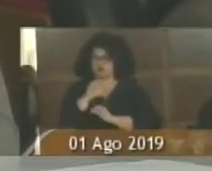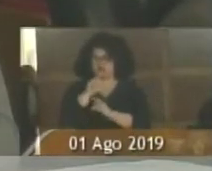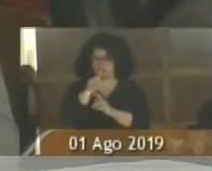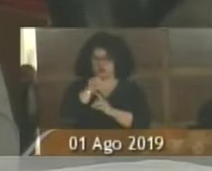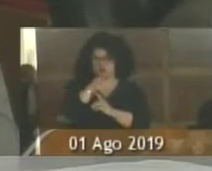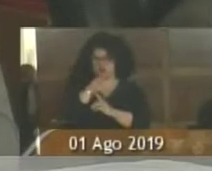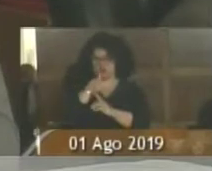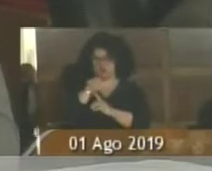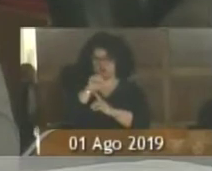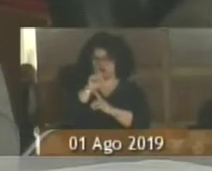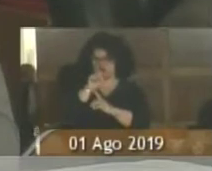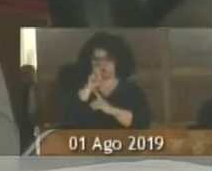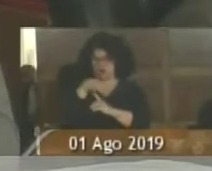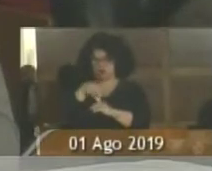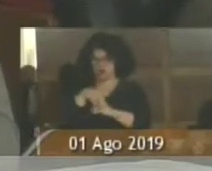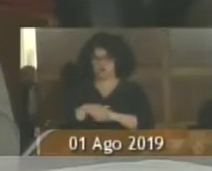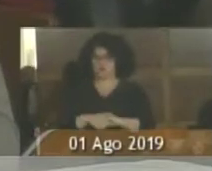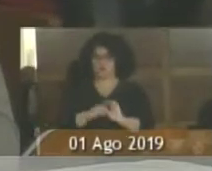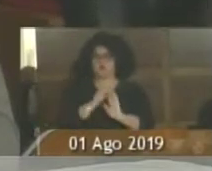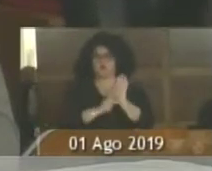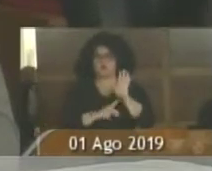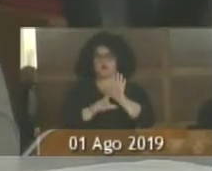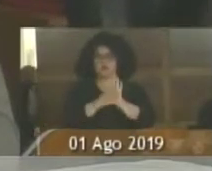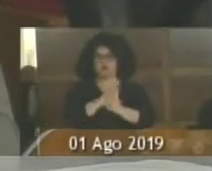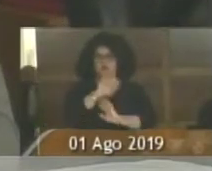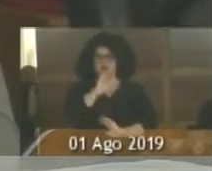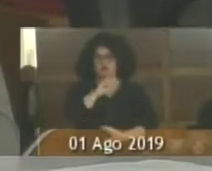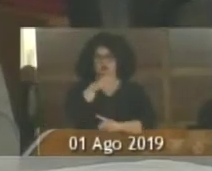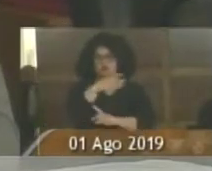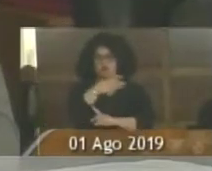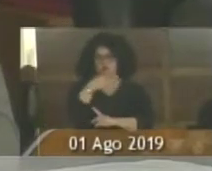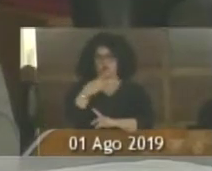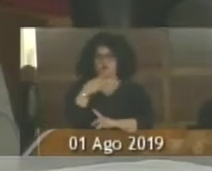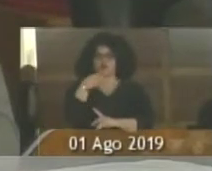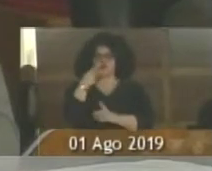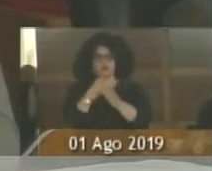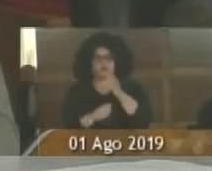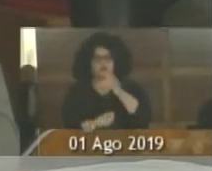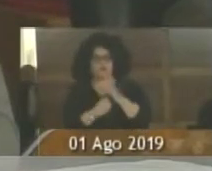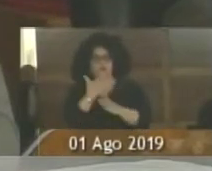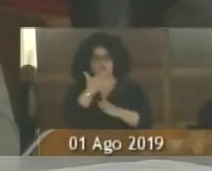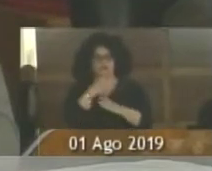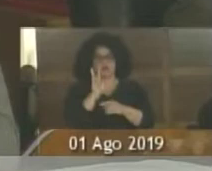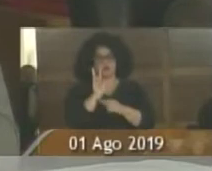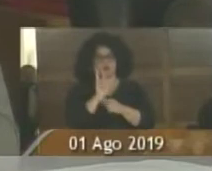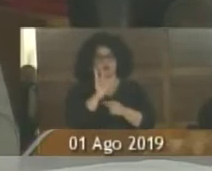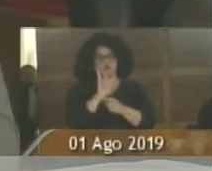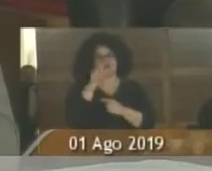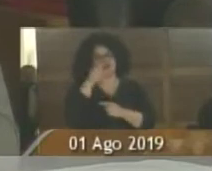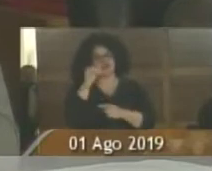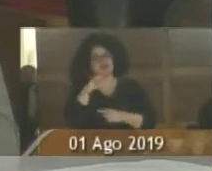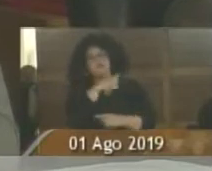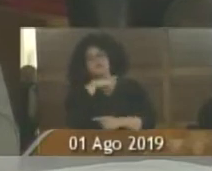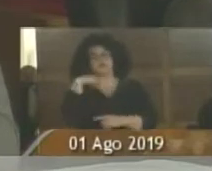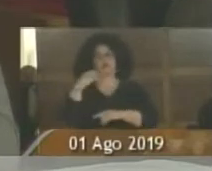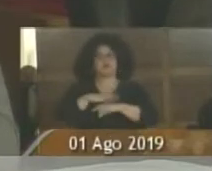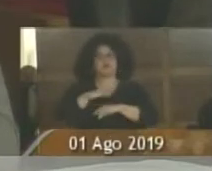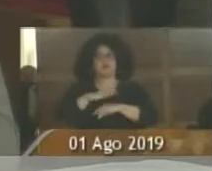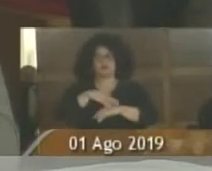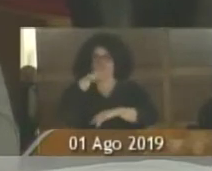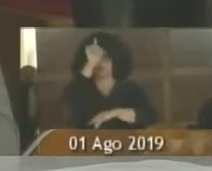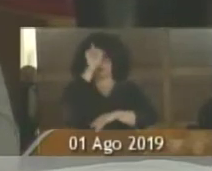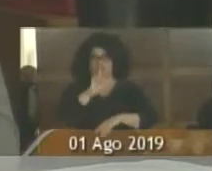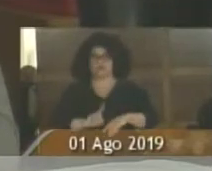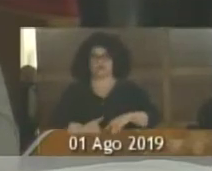Aires Ferreira. Projeto de lei 033, que institui o Programa Municipal de Prevenção ao Suicídio e Promoção do Direito